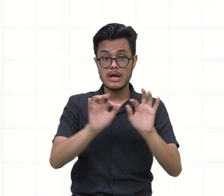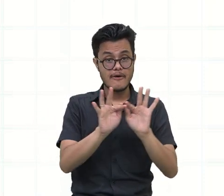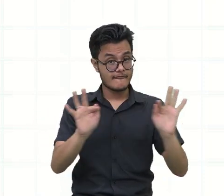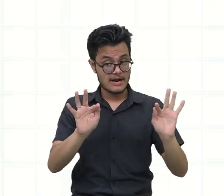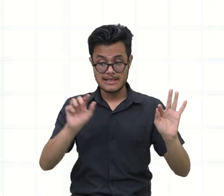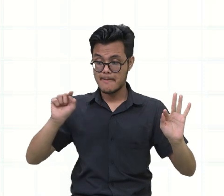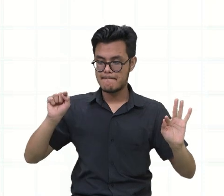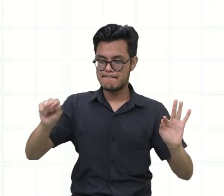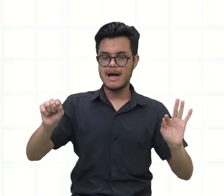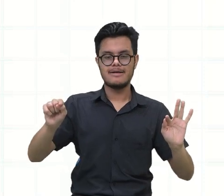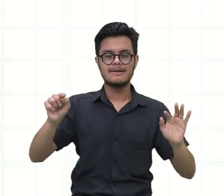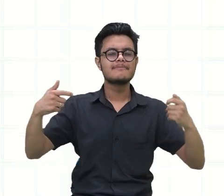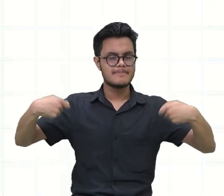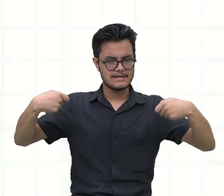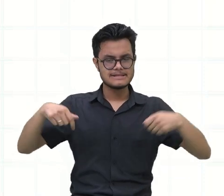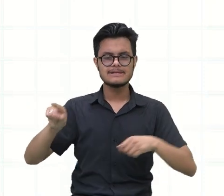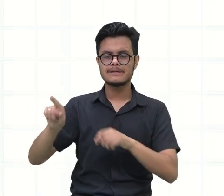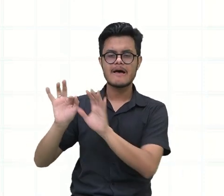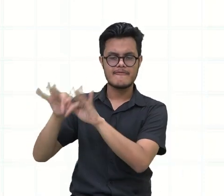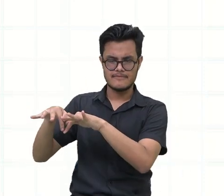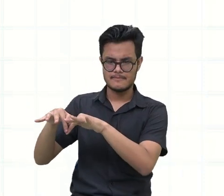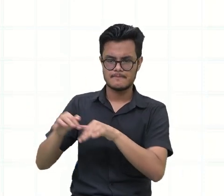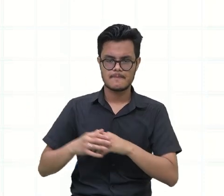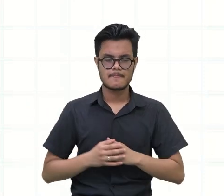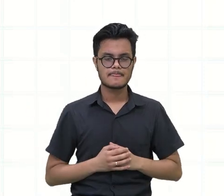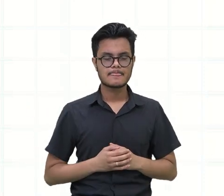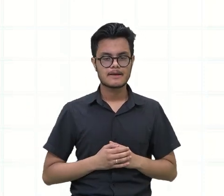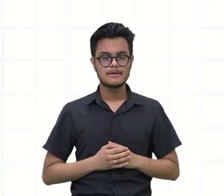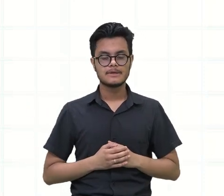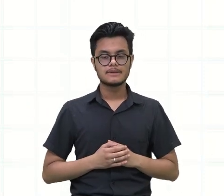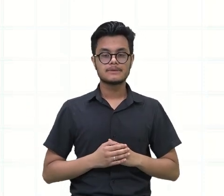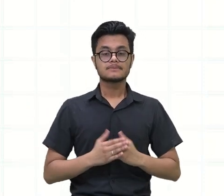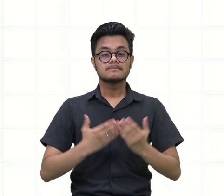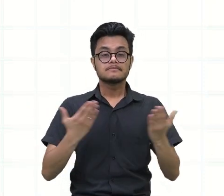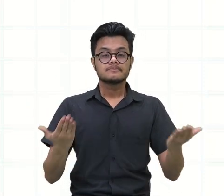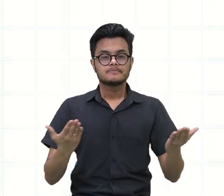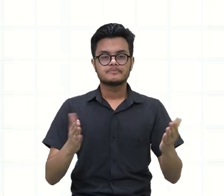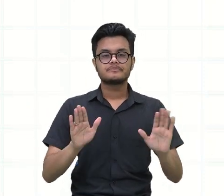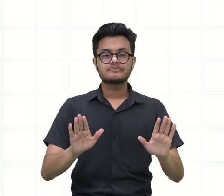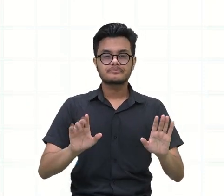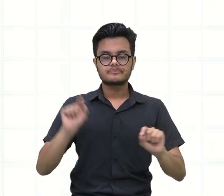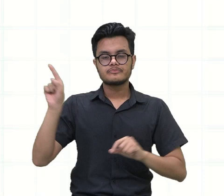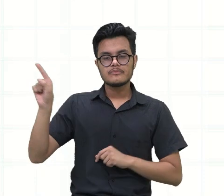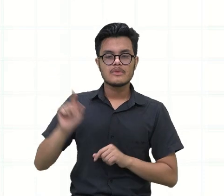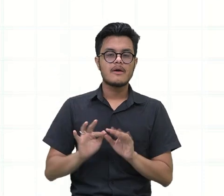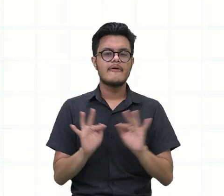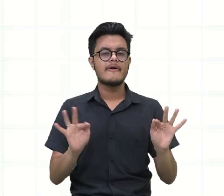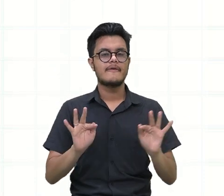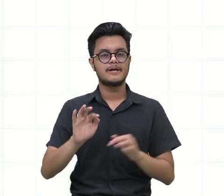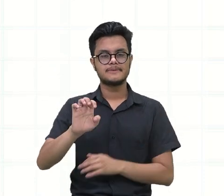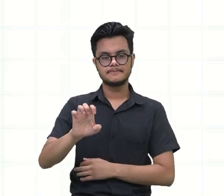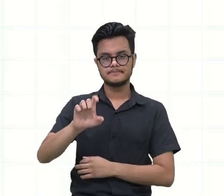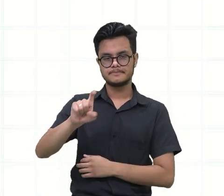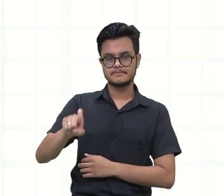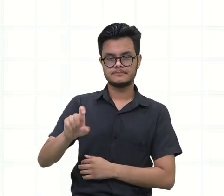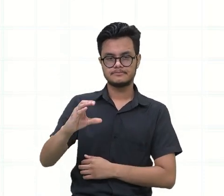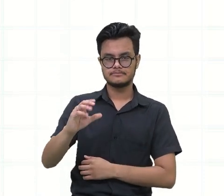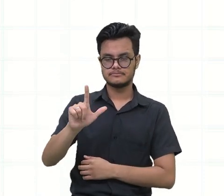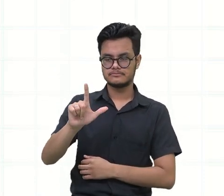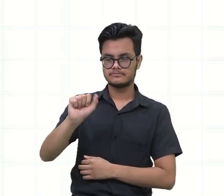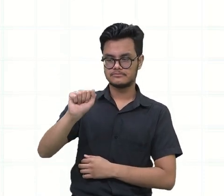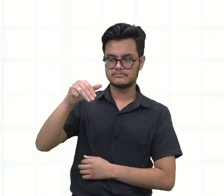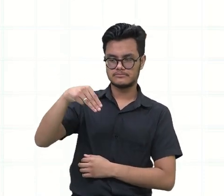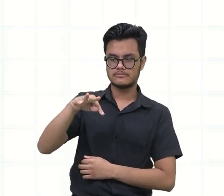final aqui, ok? Já a frase exclamativa, ela exprime uma